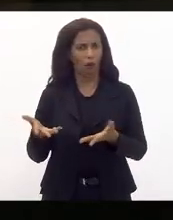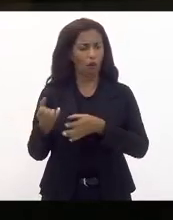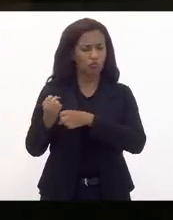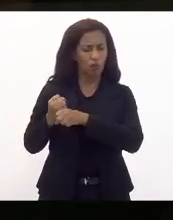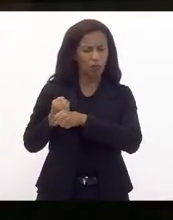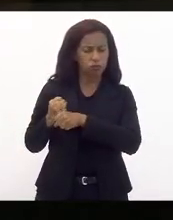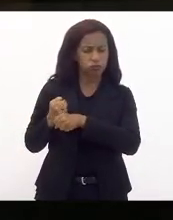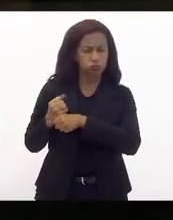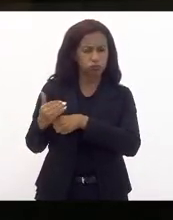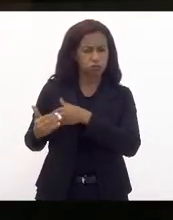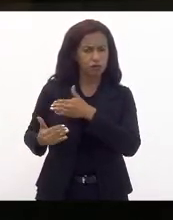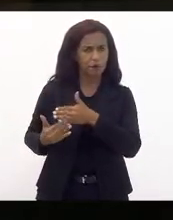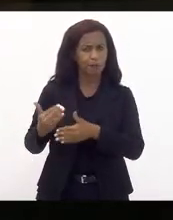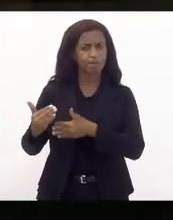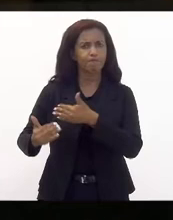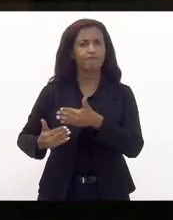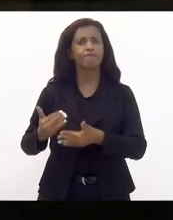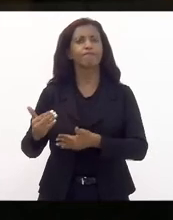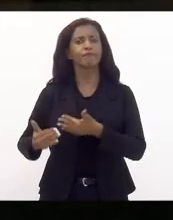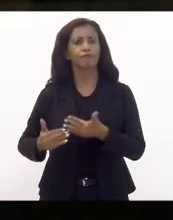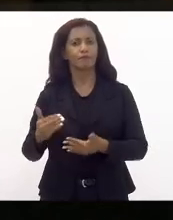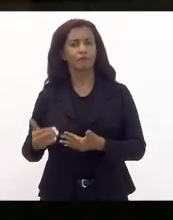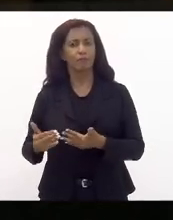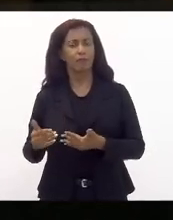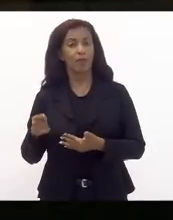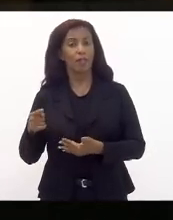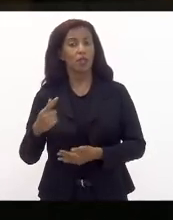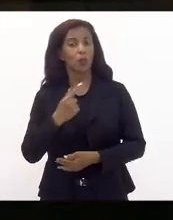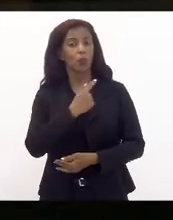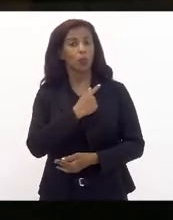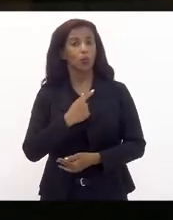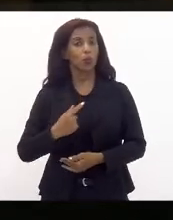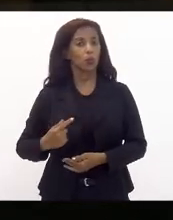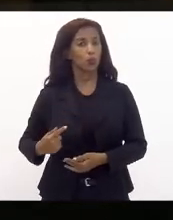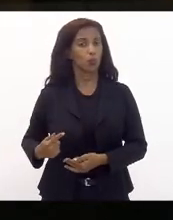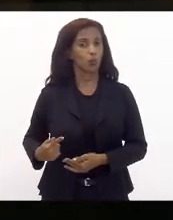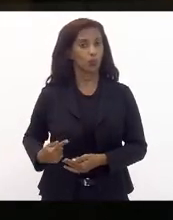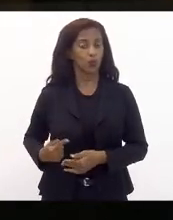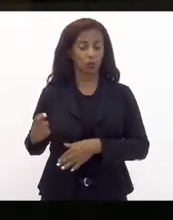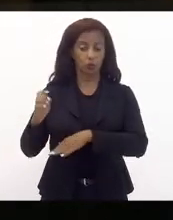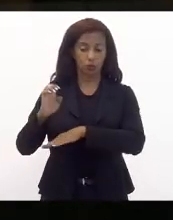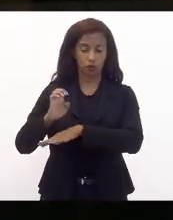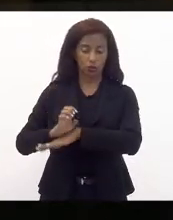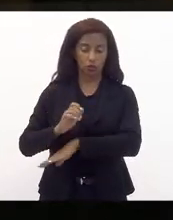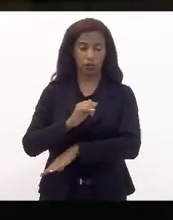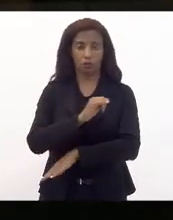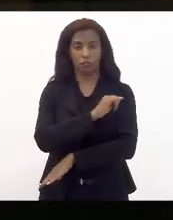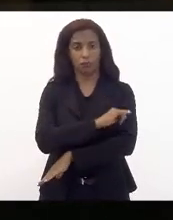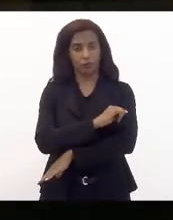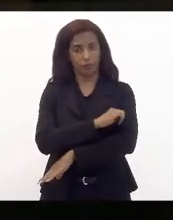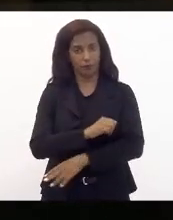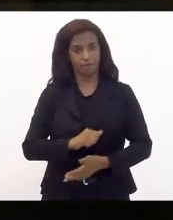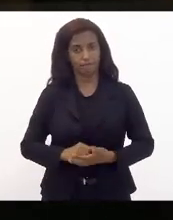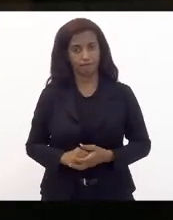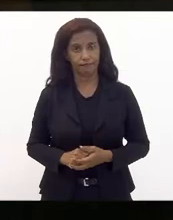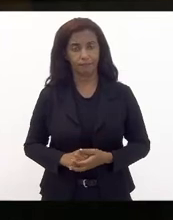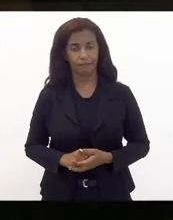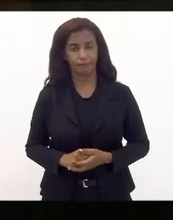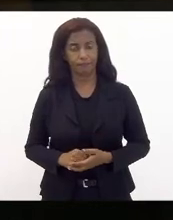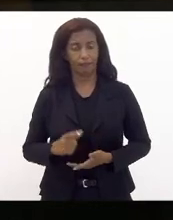bastante tempo que o governo do estado do Rio de Janeiro